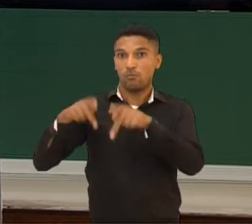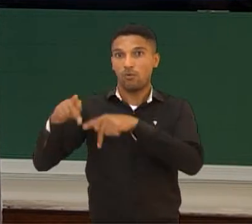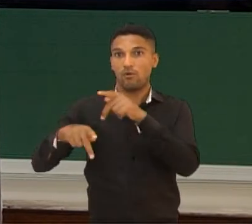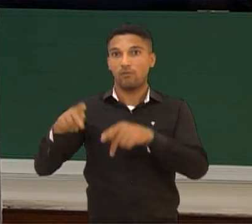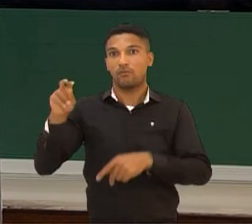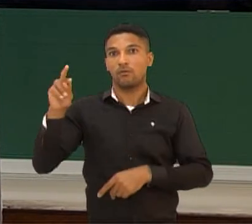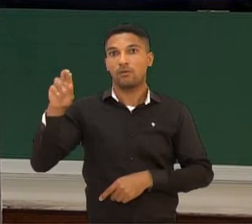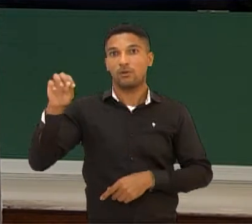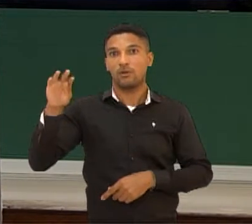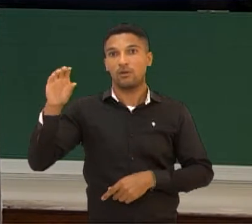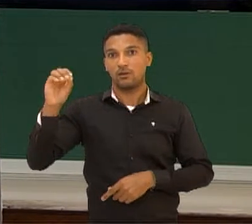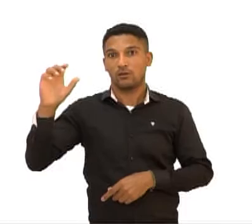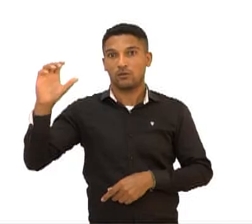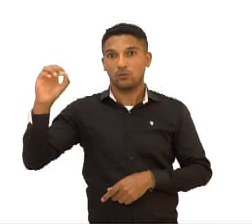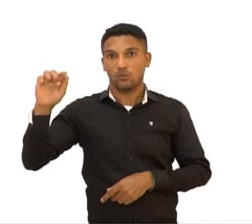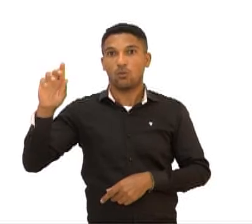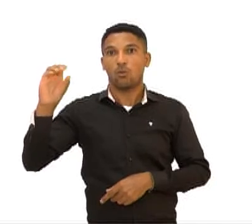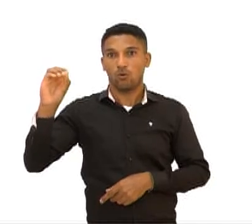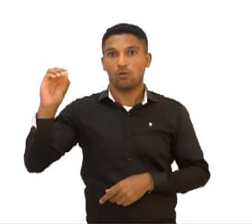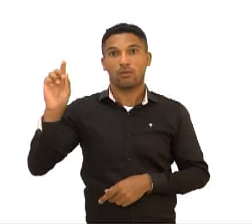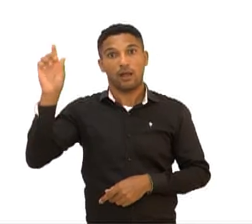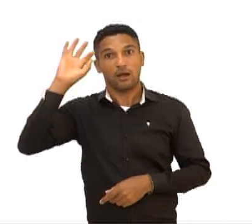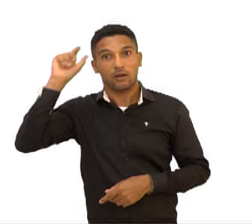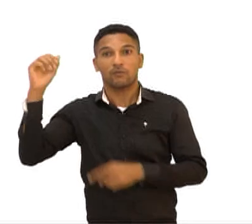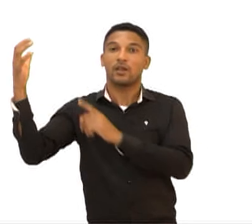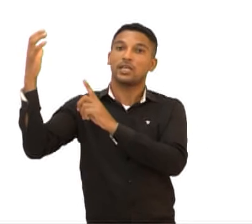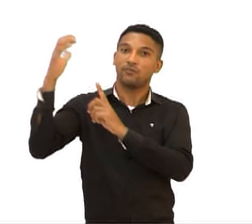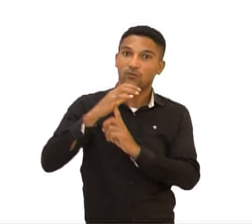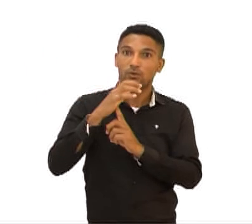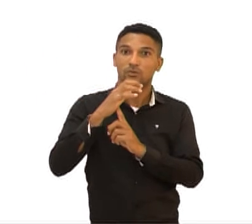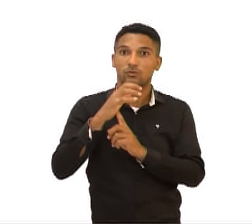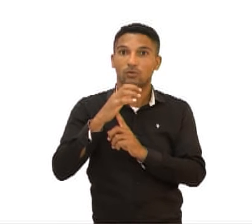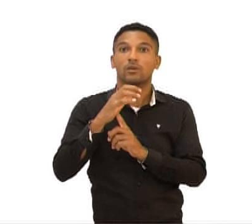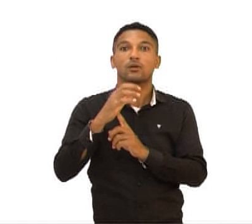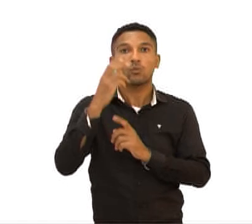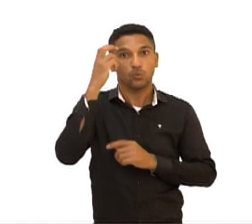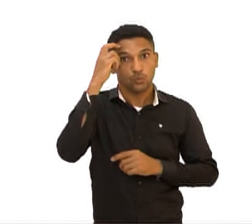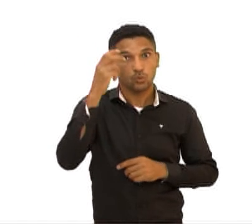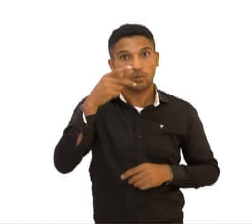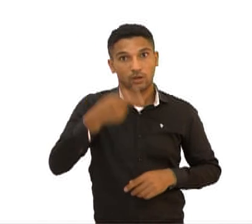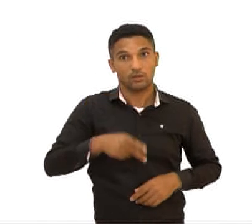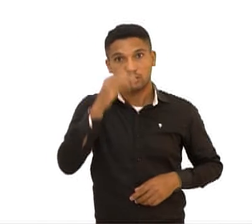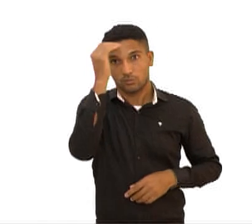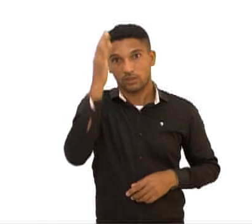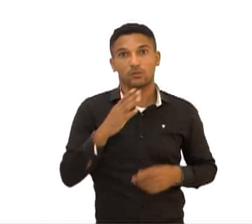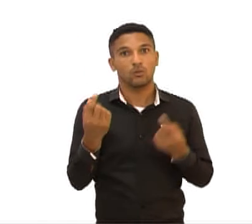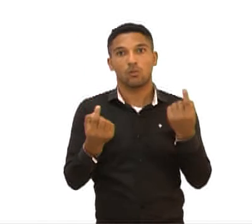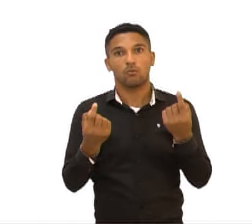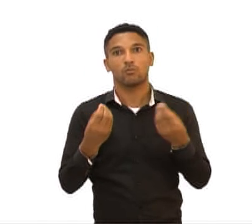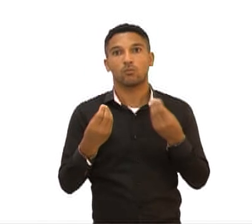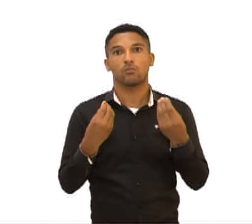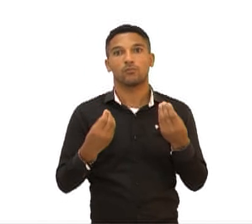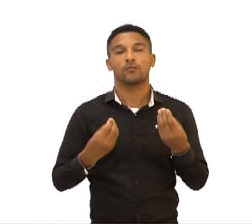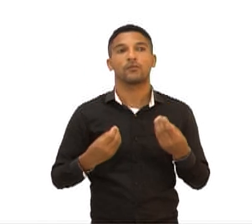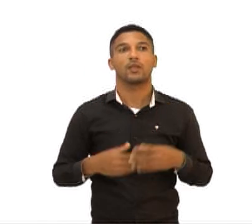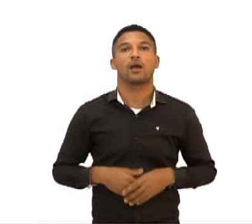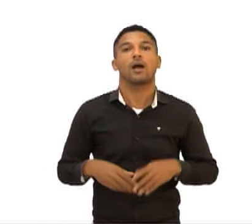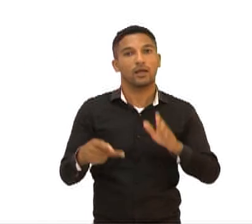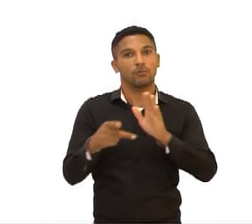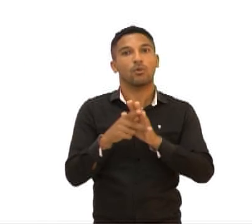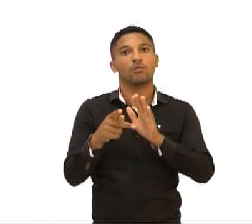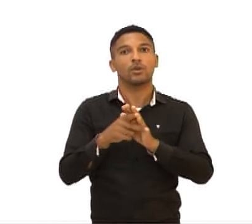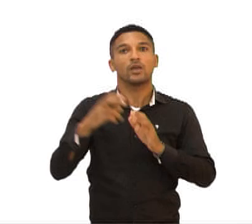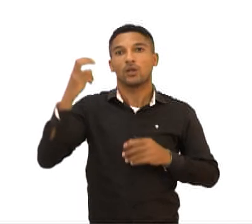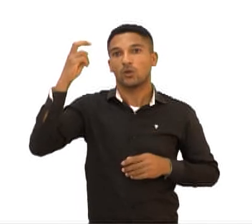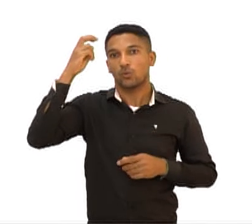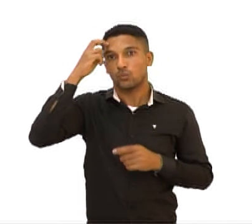Congo aqui na nossa cultura brasileira. E uma das respostas, né, pode ser que através das manifestações culturais, como